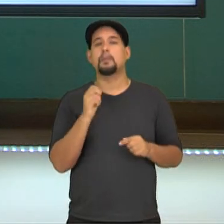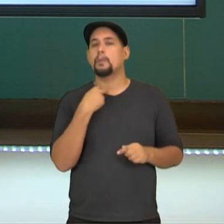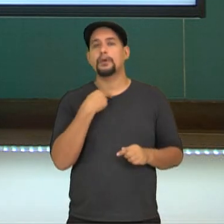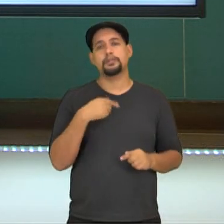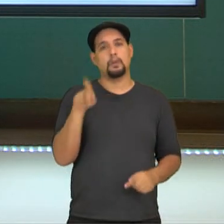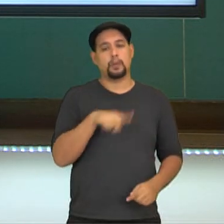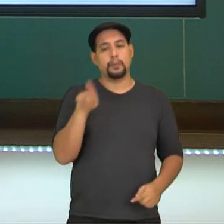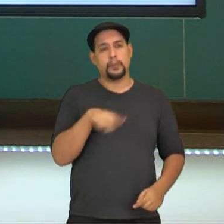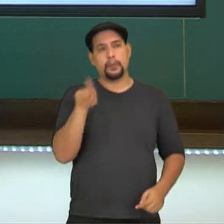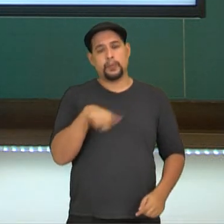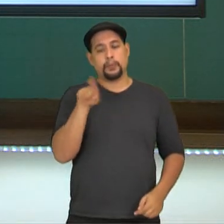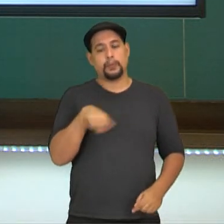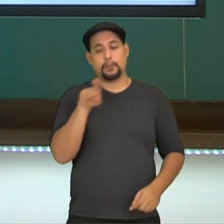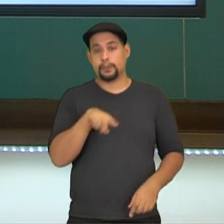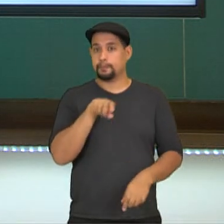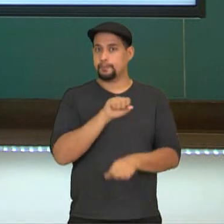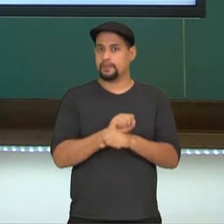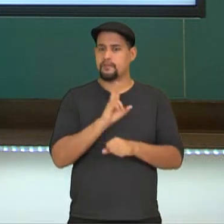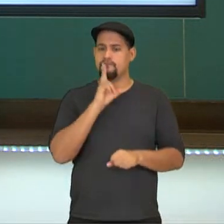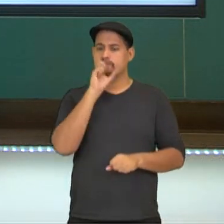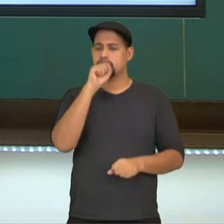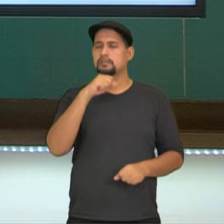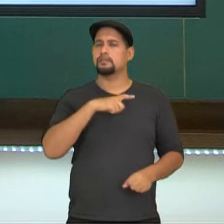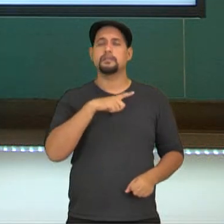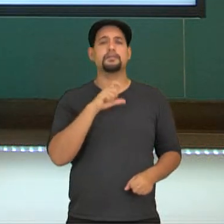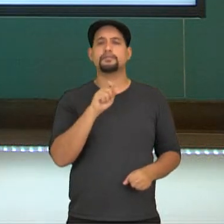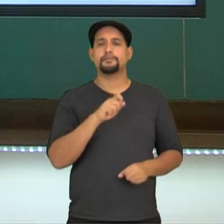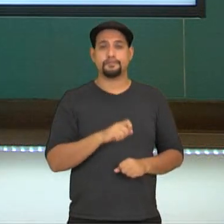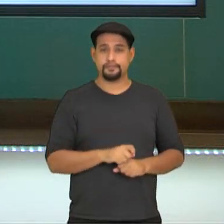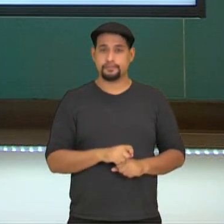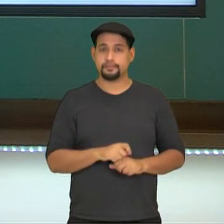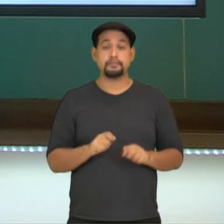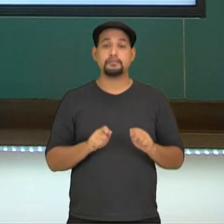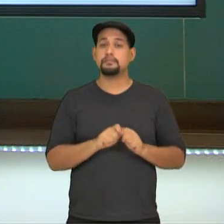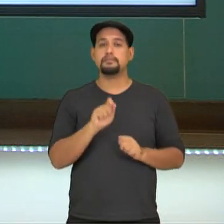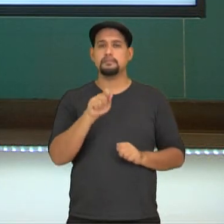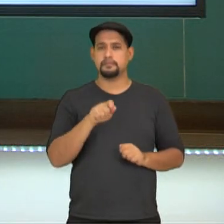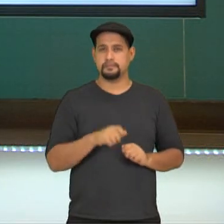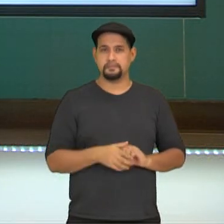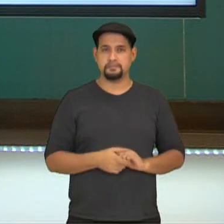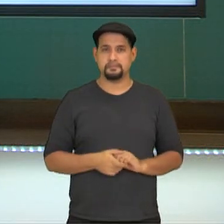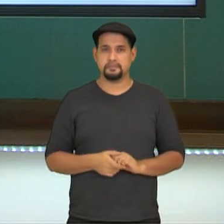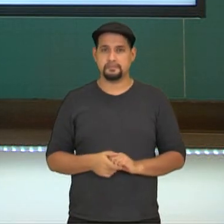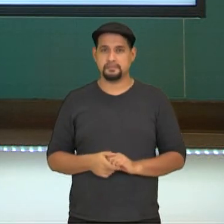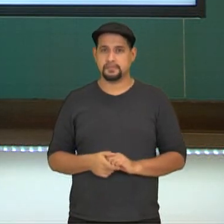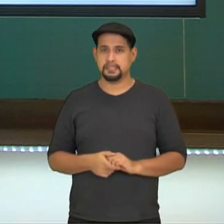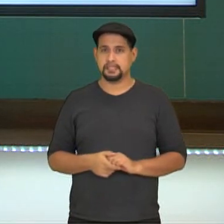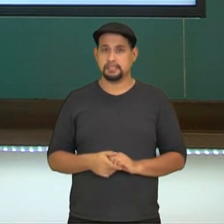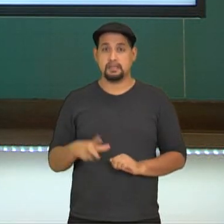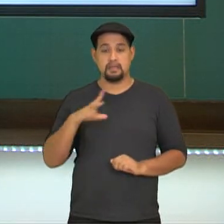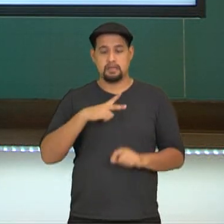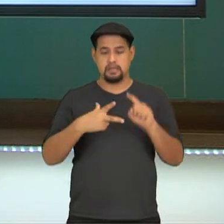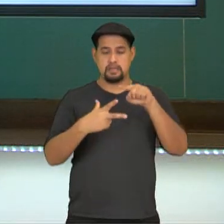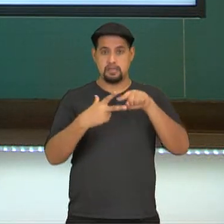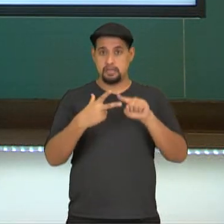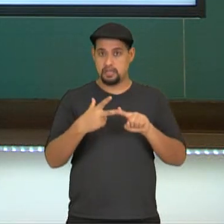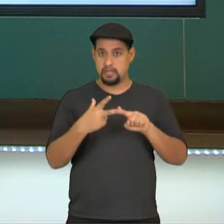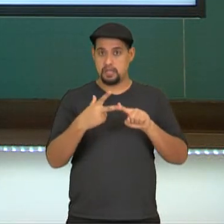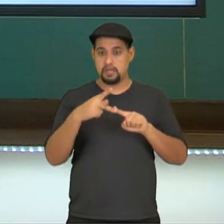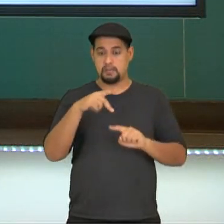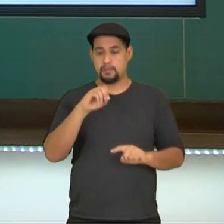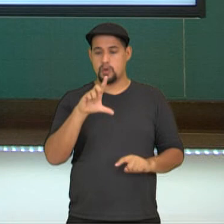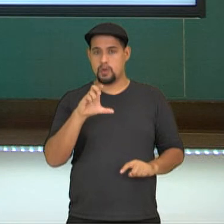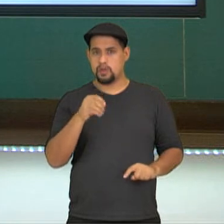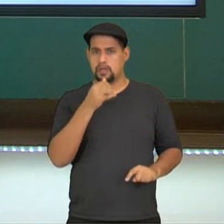mais rotacionar. Então, essas forças vão causar um torque para fazer esse par de cargas, esse dipolo